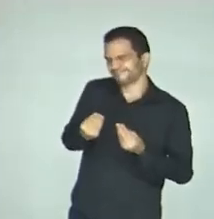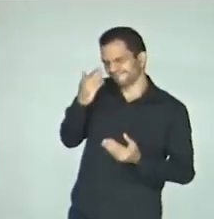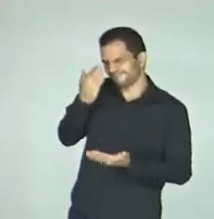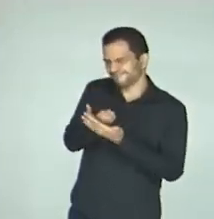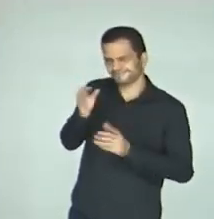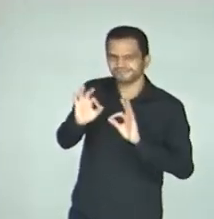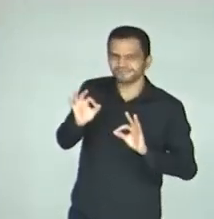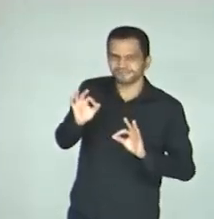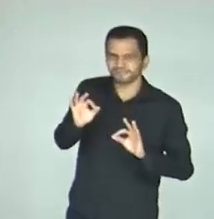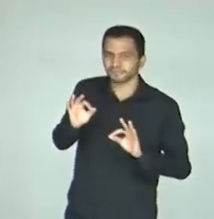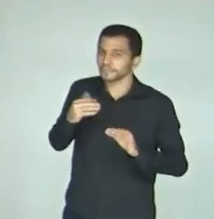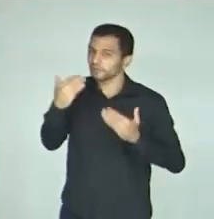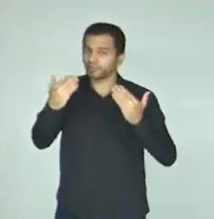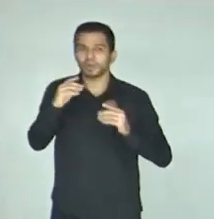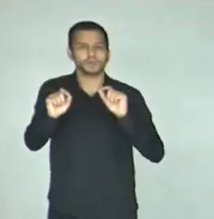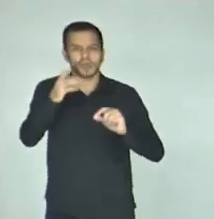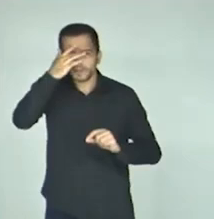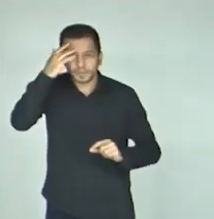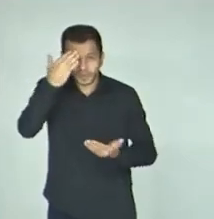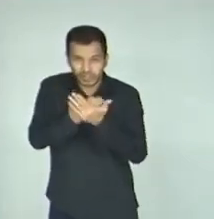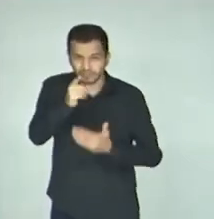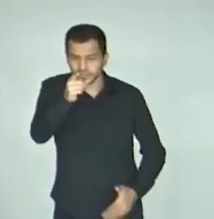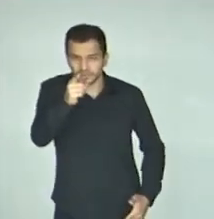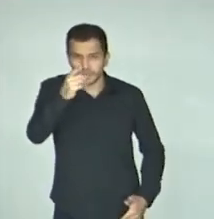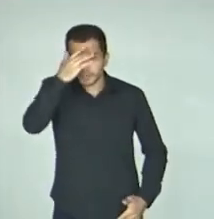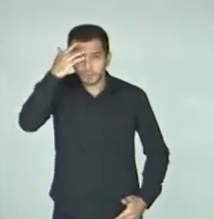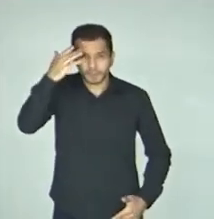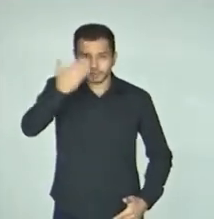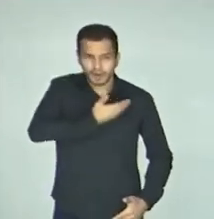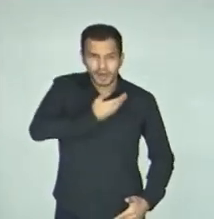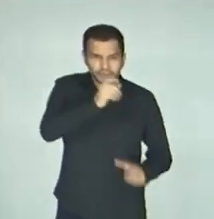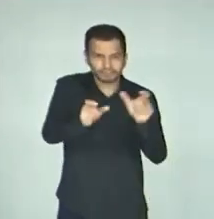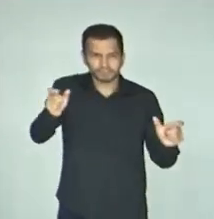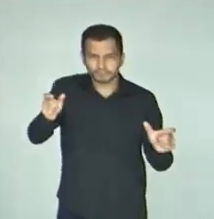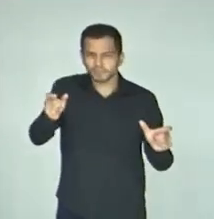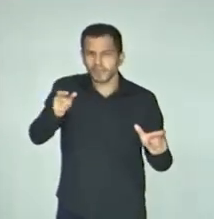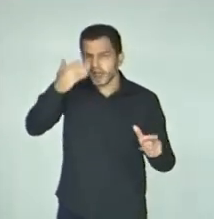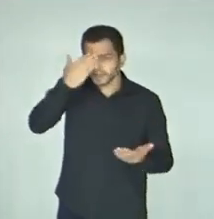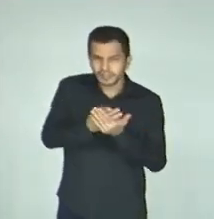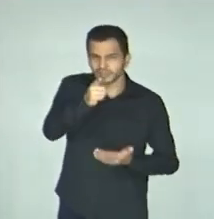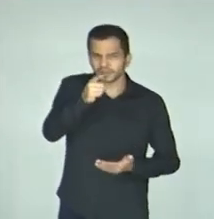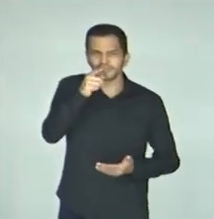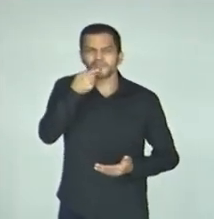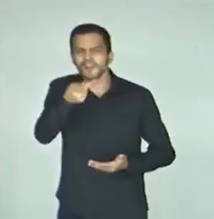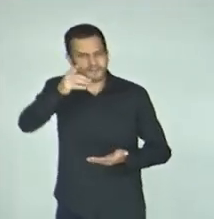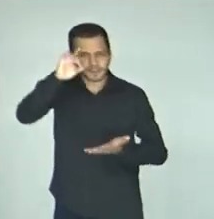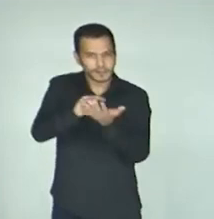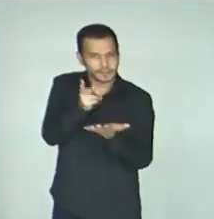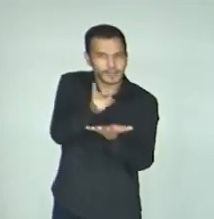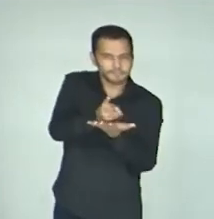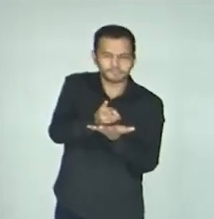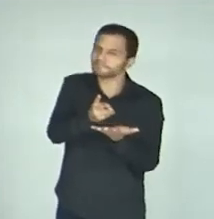pessoas tô achando que quando você fala de Deus só pode ser piada Será que não a credibilidade na sua fala